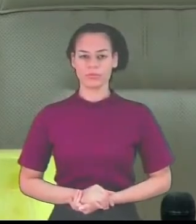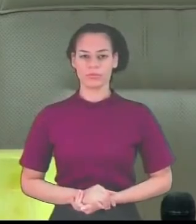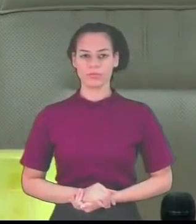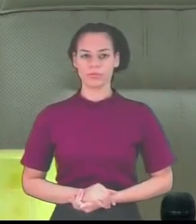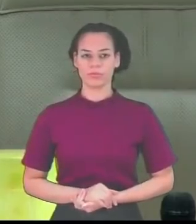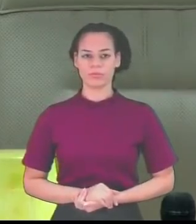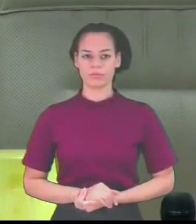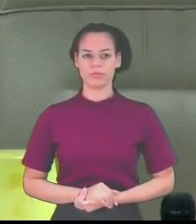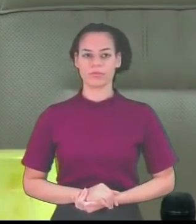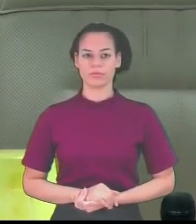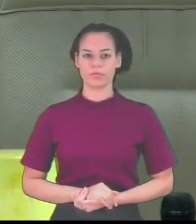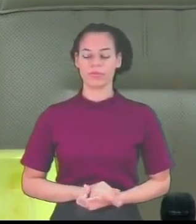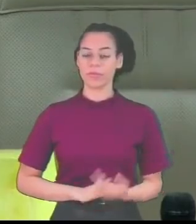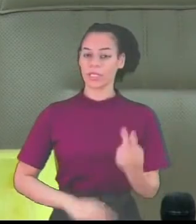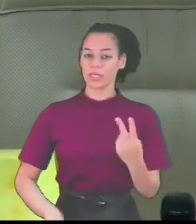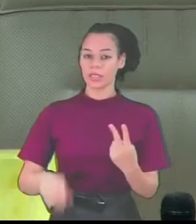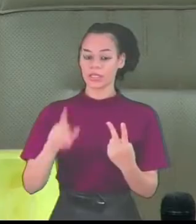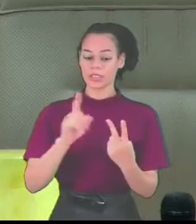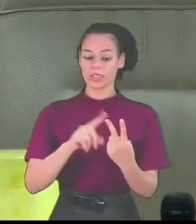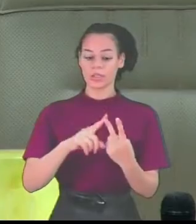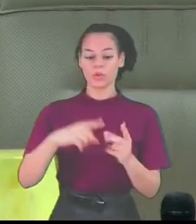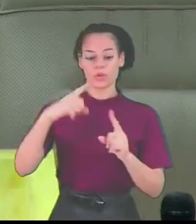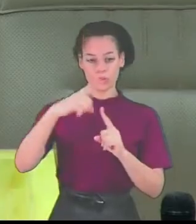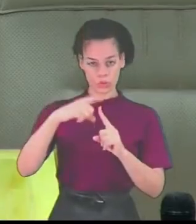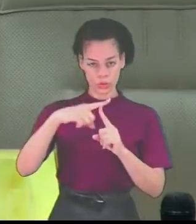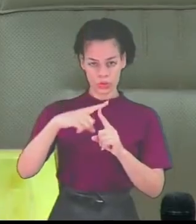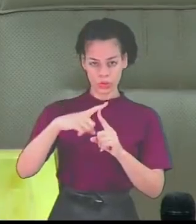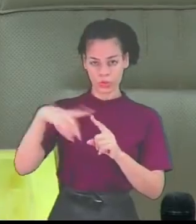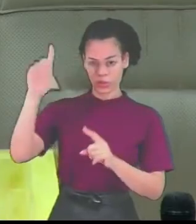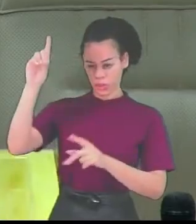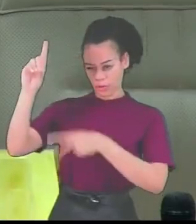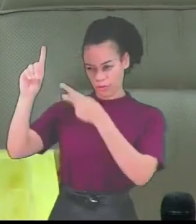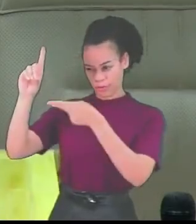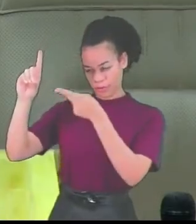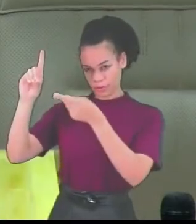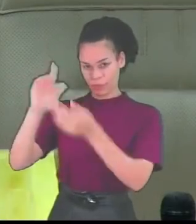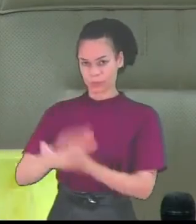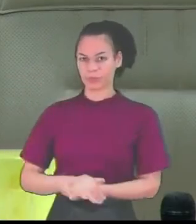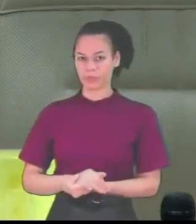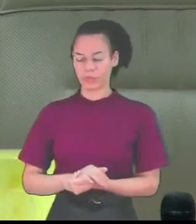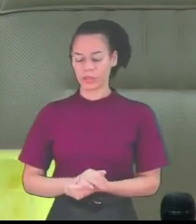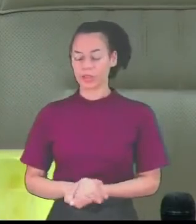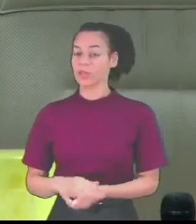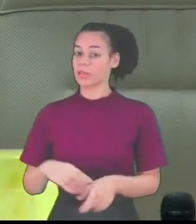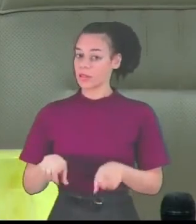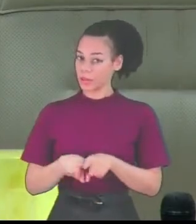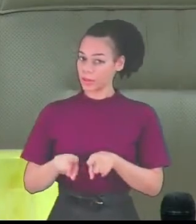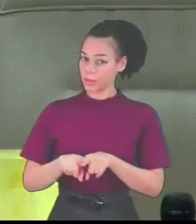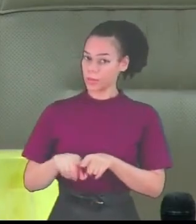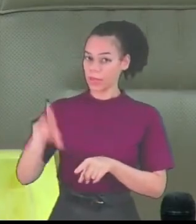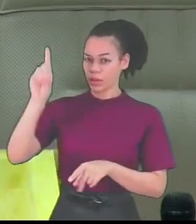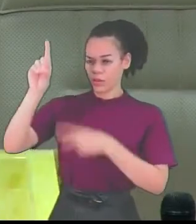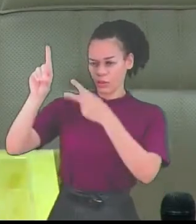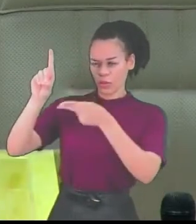a segunda forma de Deus falar a Deus falou por sonhos